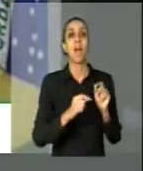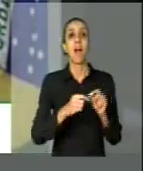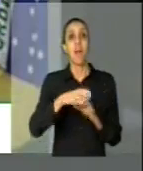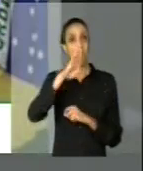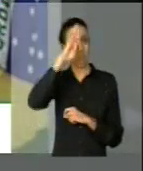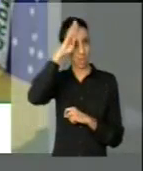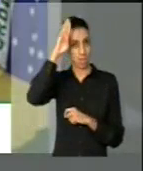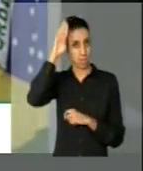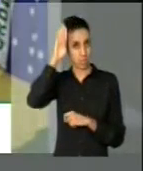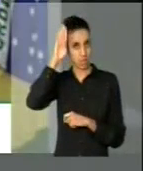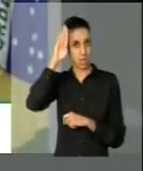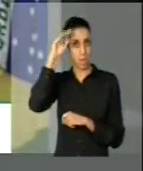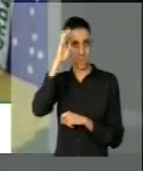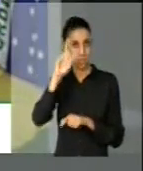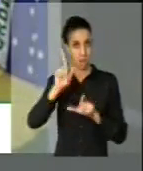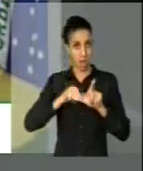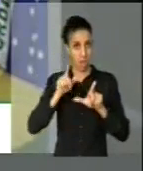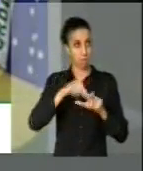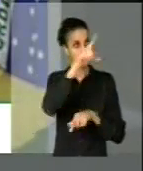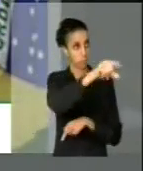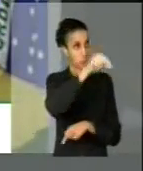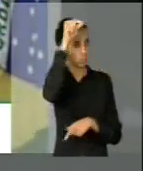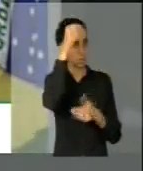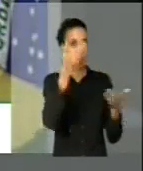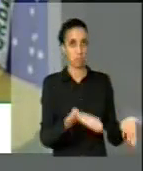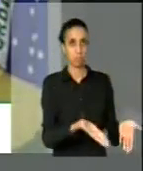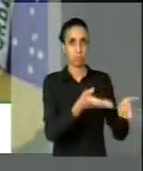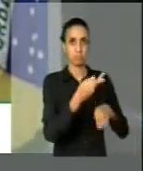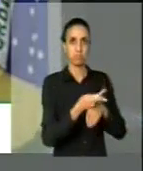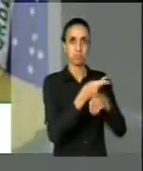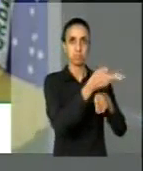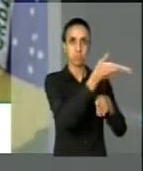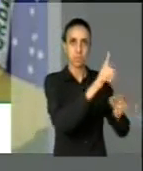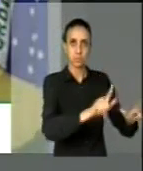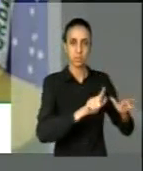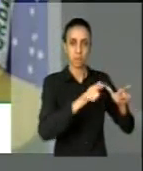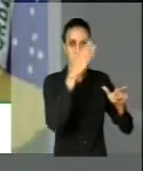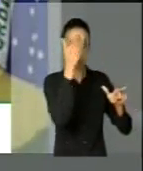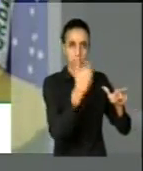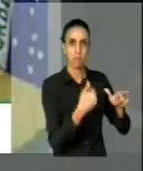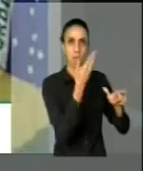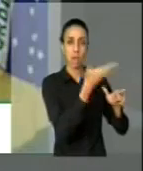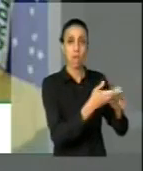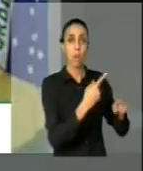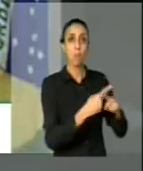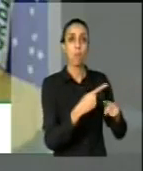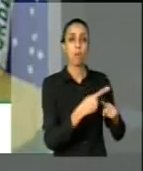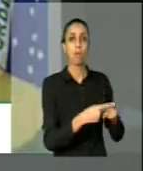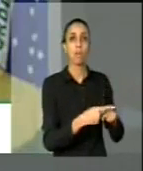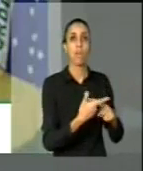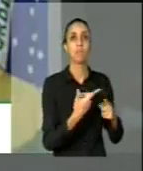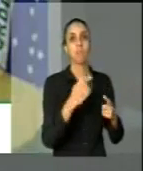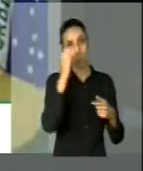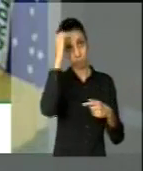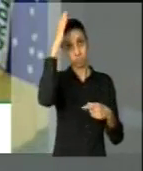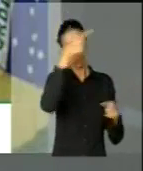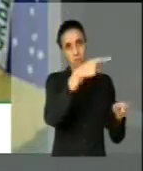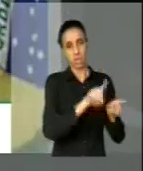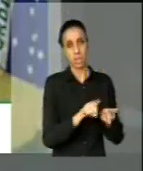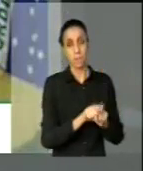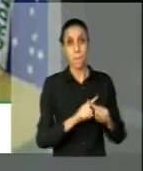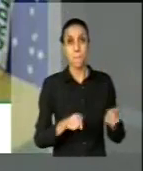Letras. Dessa forma, a Academia prestava o devido reconhecimento não apenas ao seu mérito literário, mas também